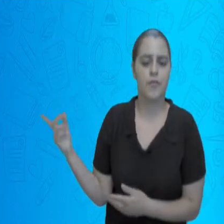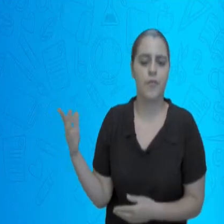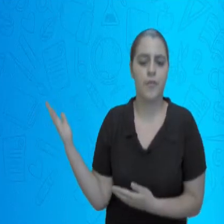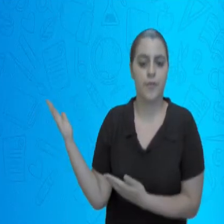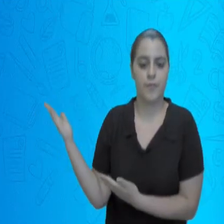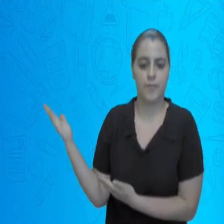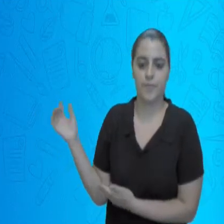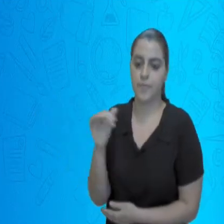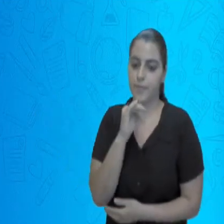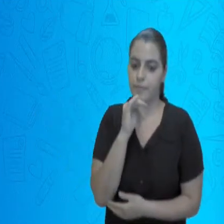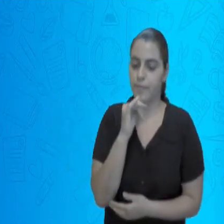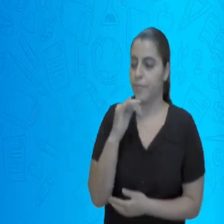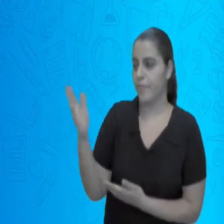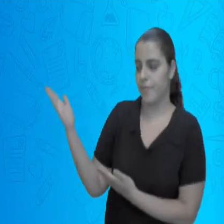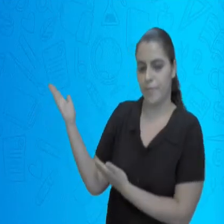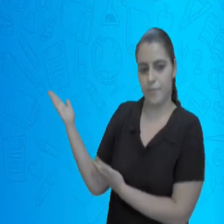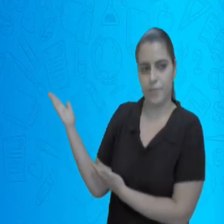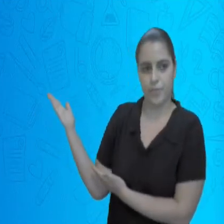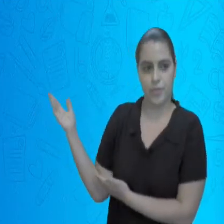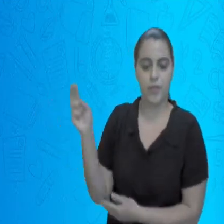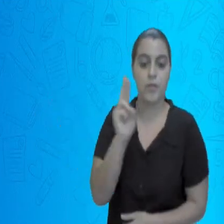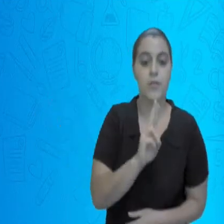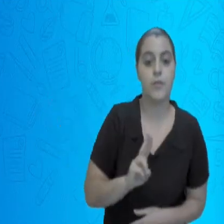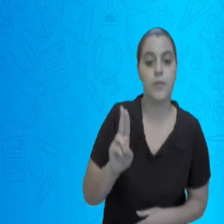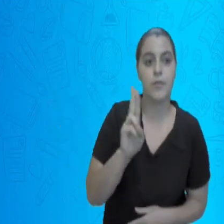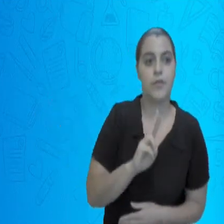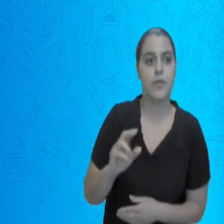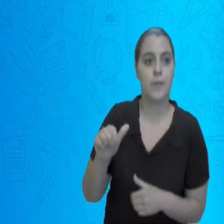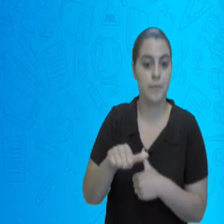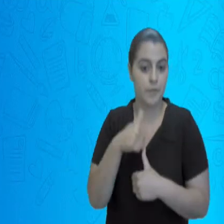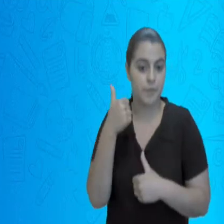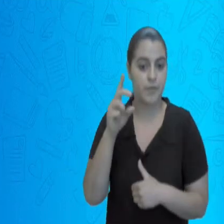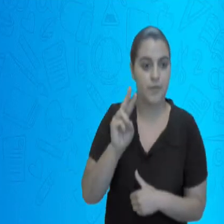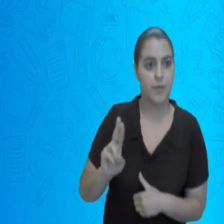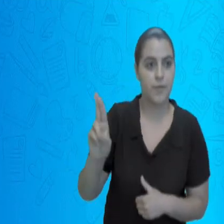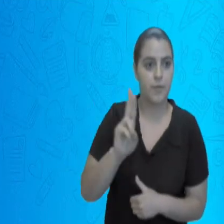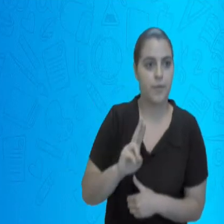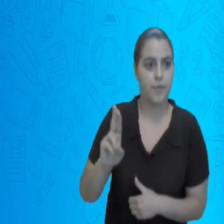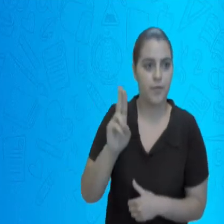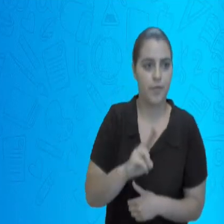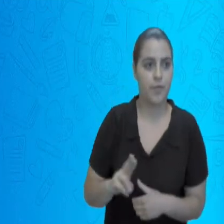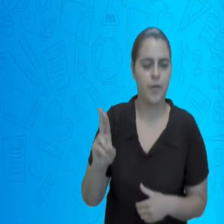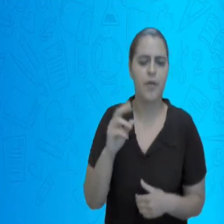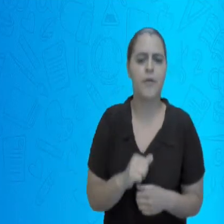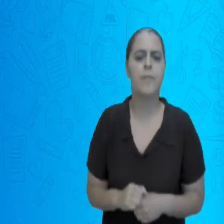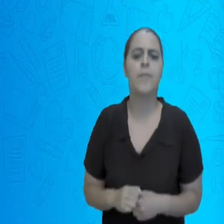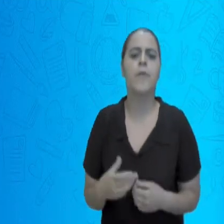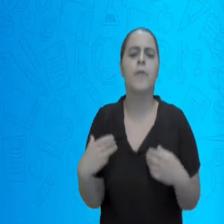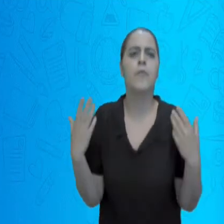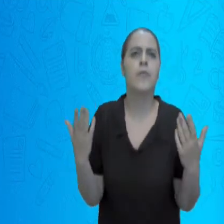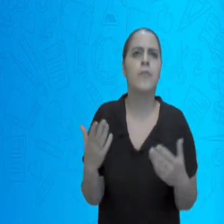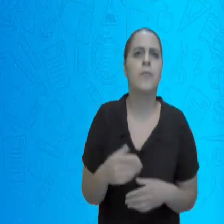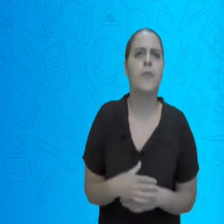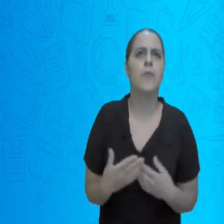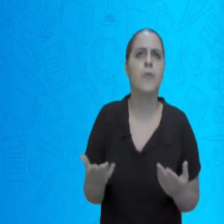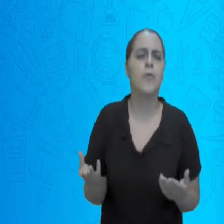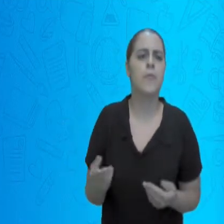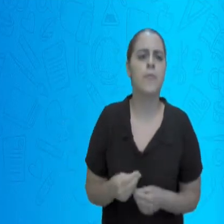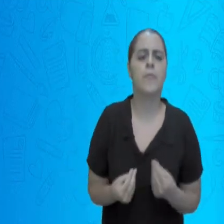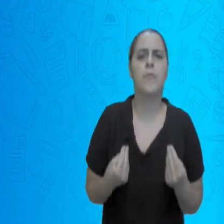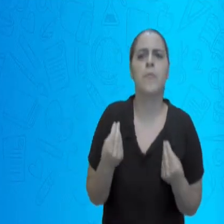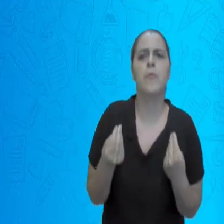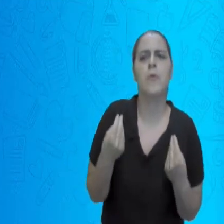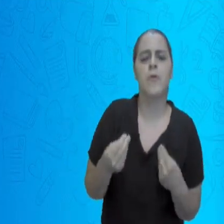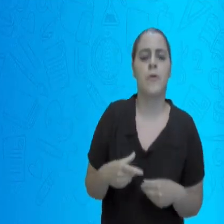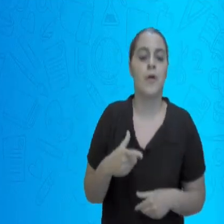as diatomáceas, que são usadas, né, como abrasivos. O que é um abrasivo? Ele é usado